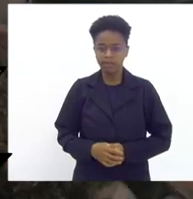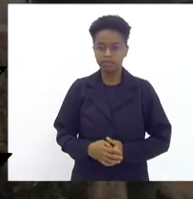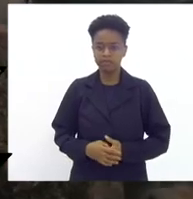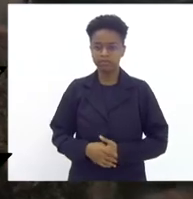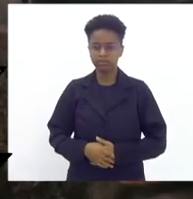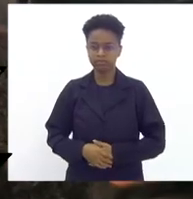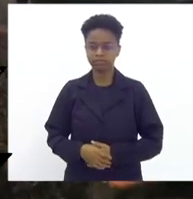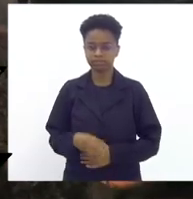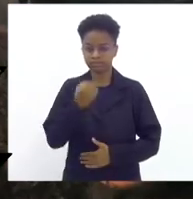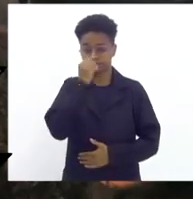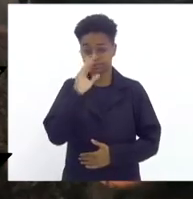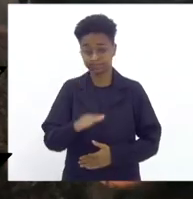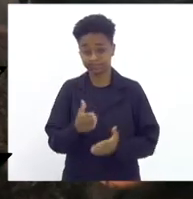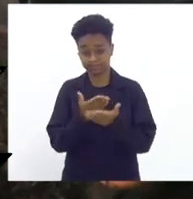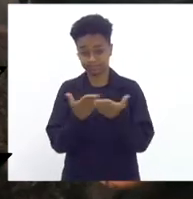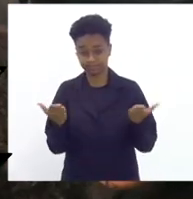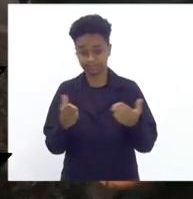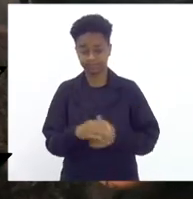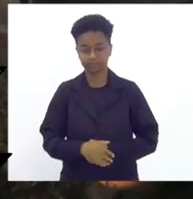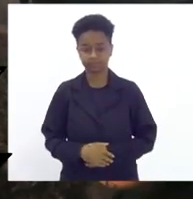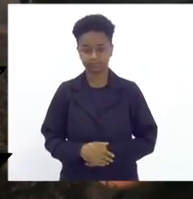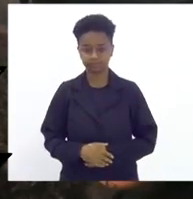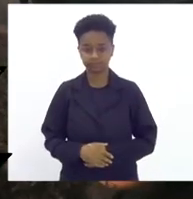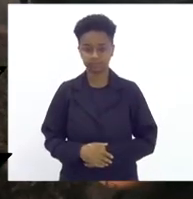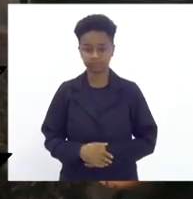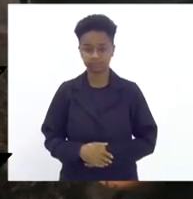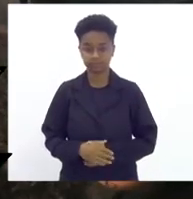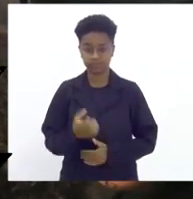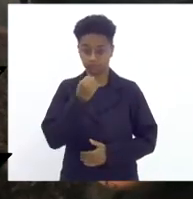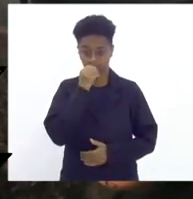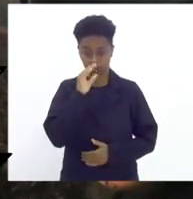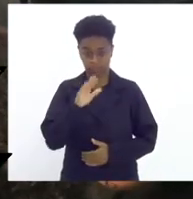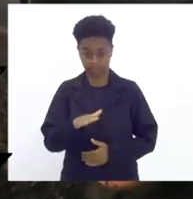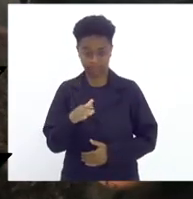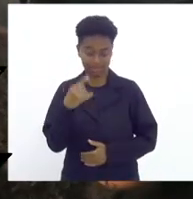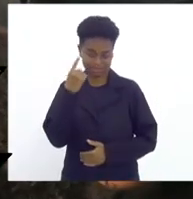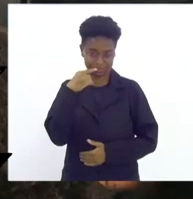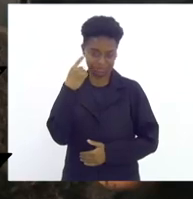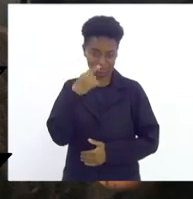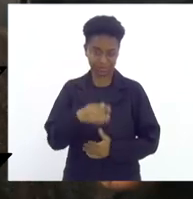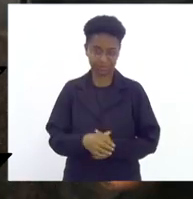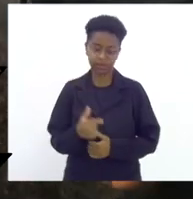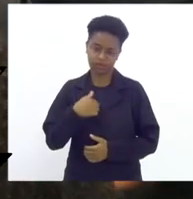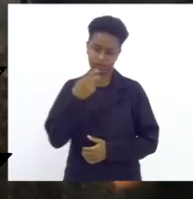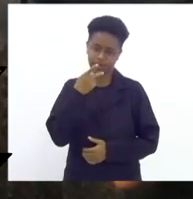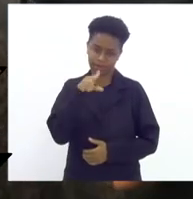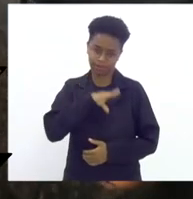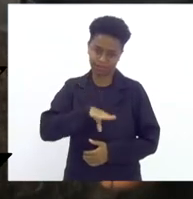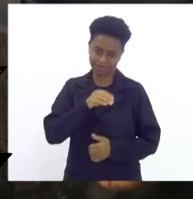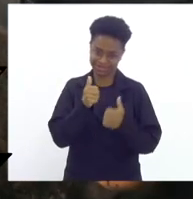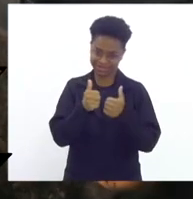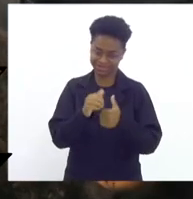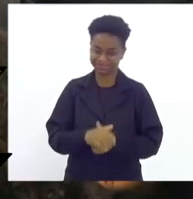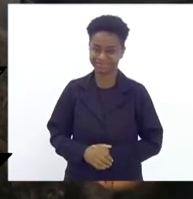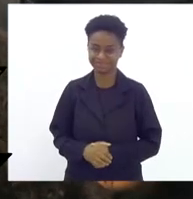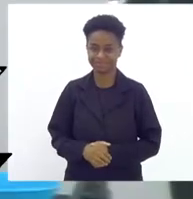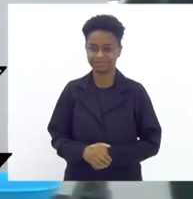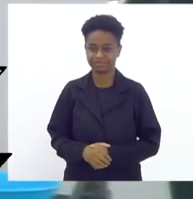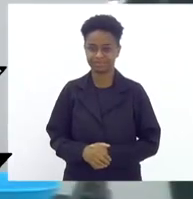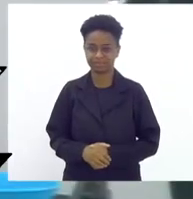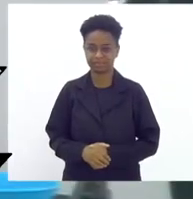Boa tarde buenas tardes vou falar em português tá então